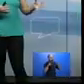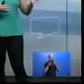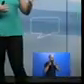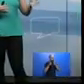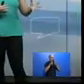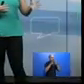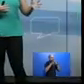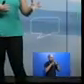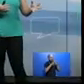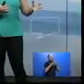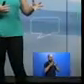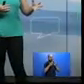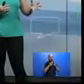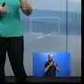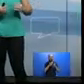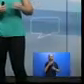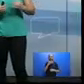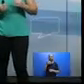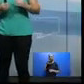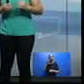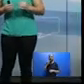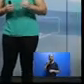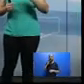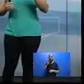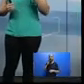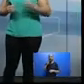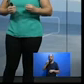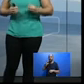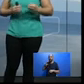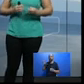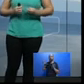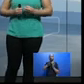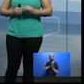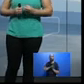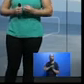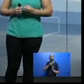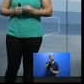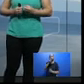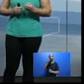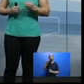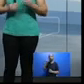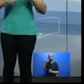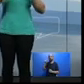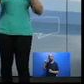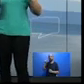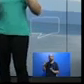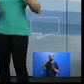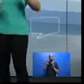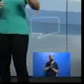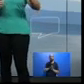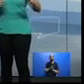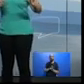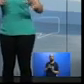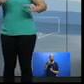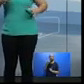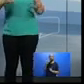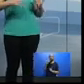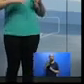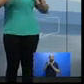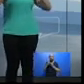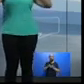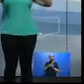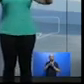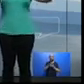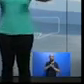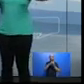aqui em 1500. E aí, ele chegou com 13 navios. Aí ele chegou, viu aquela maravilha toda,